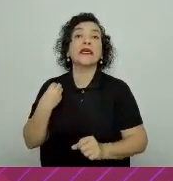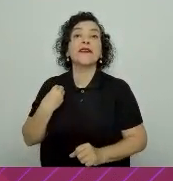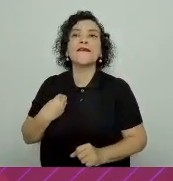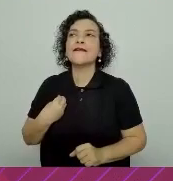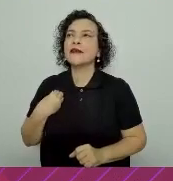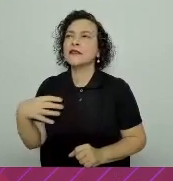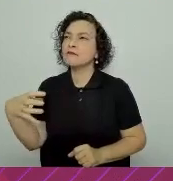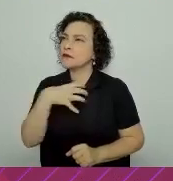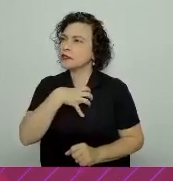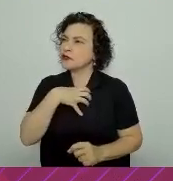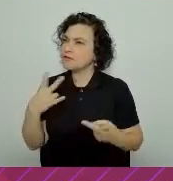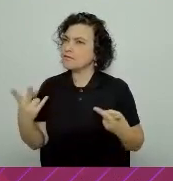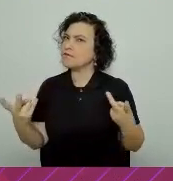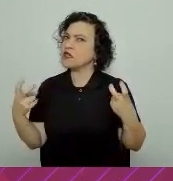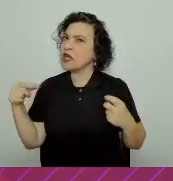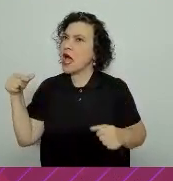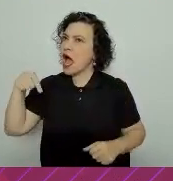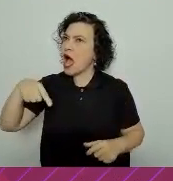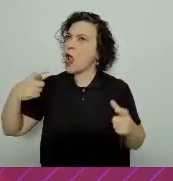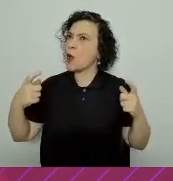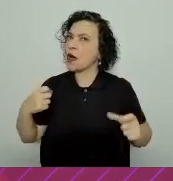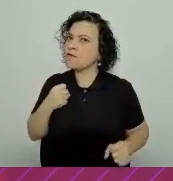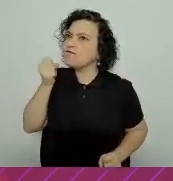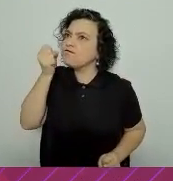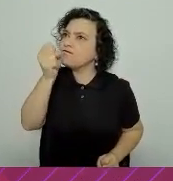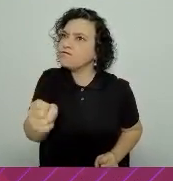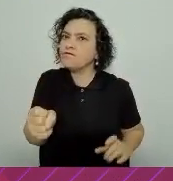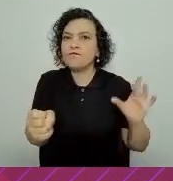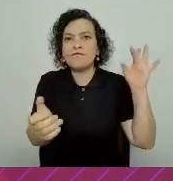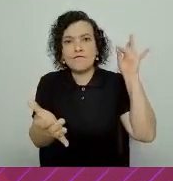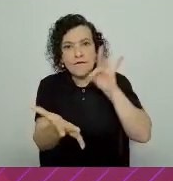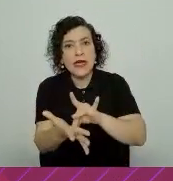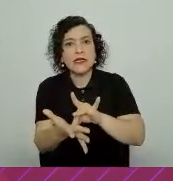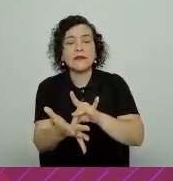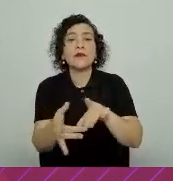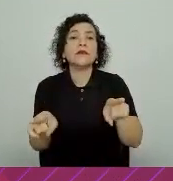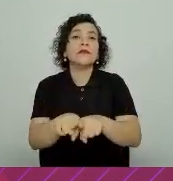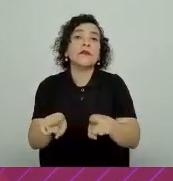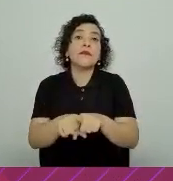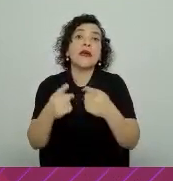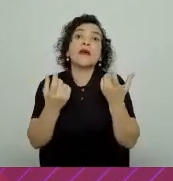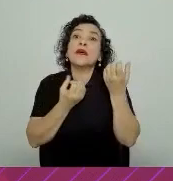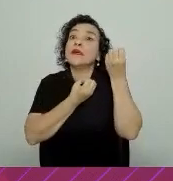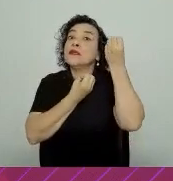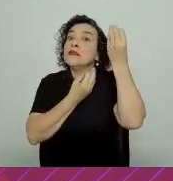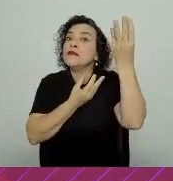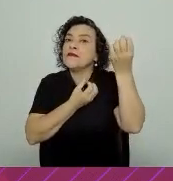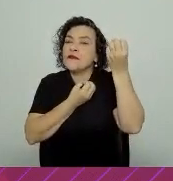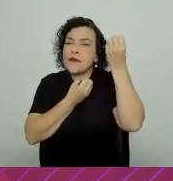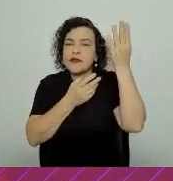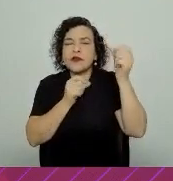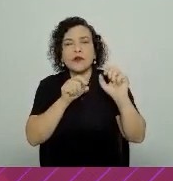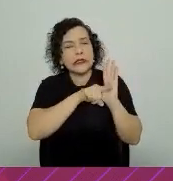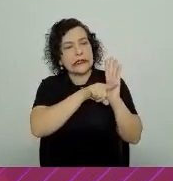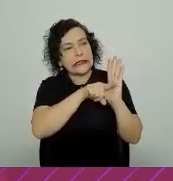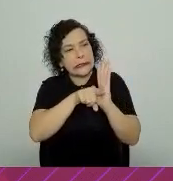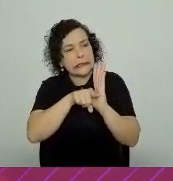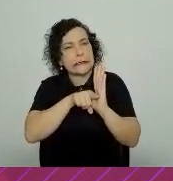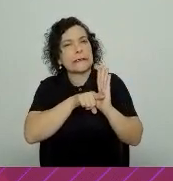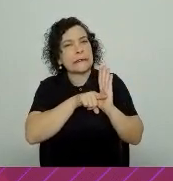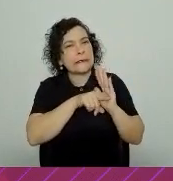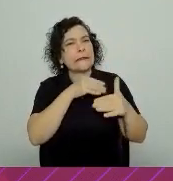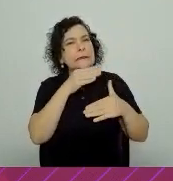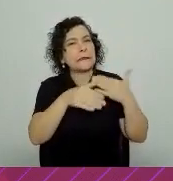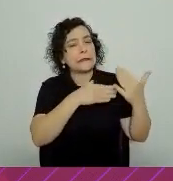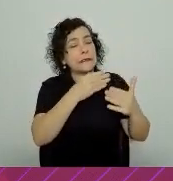que se sentir dentro imerso daquele mundo os nossos dados vão ser persistentes e a gente vai levar nossos